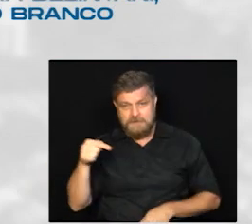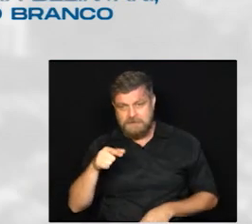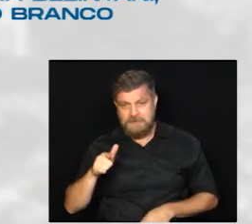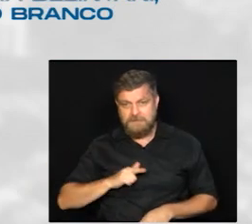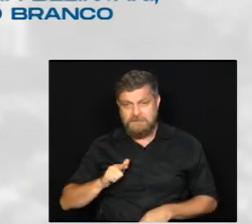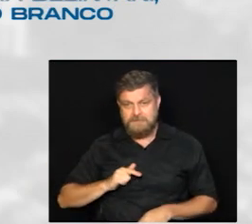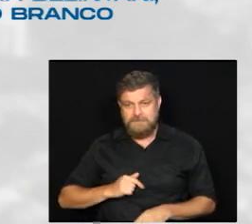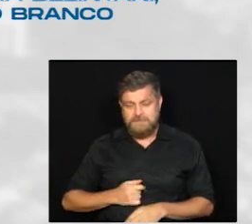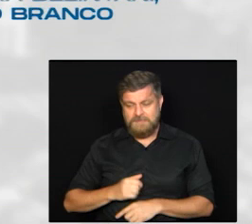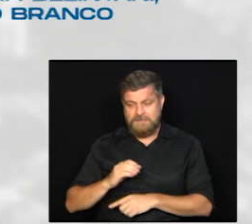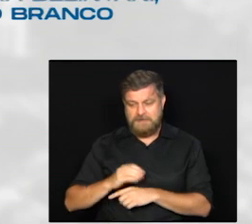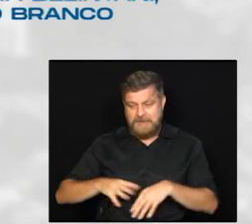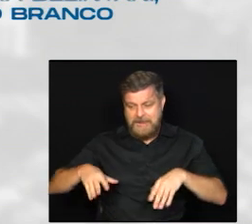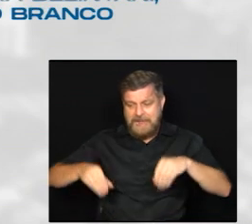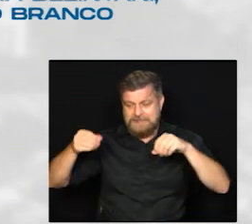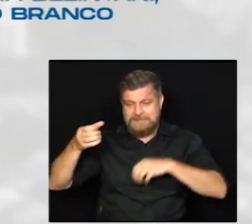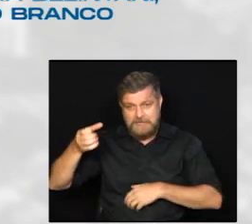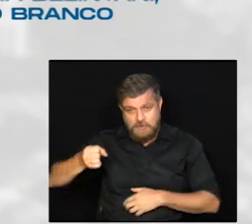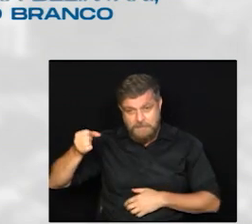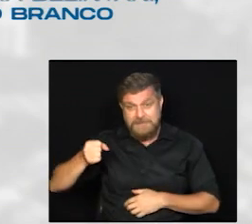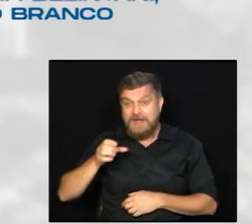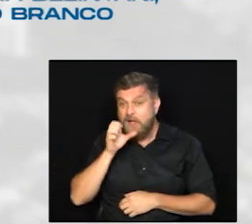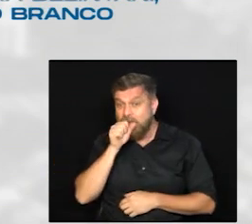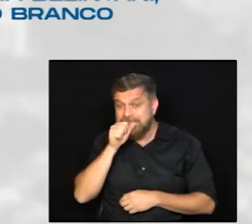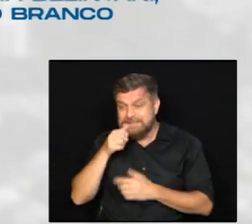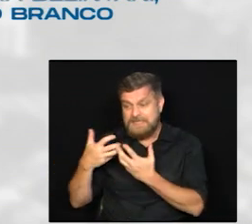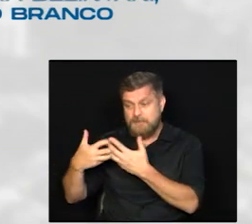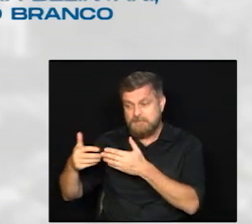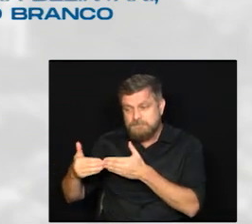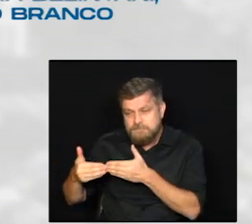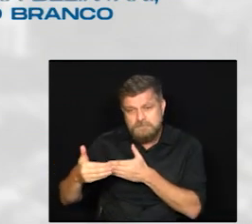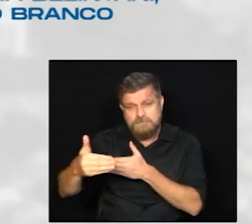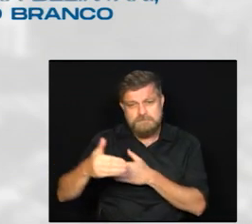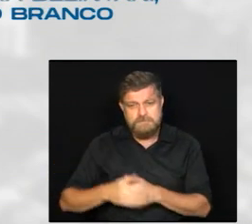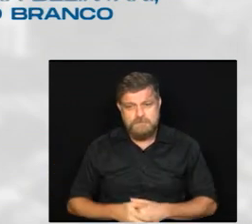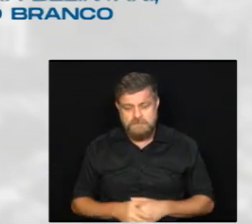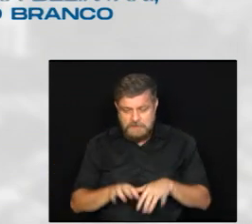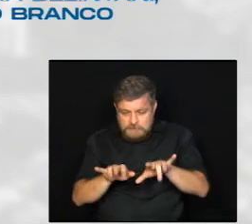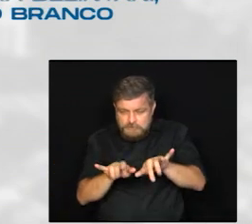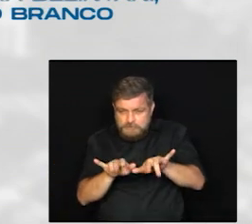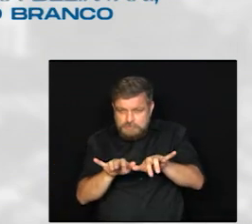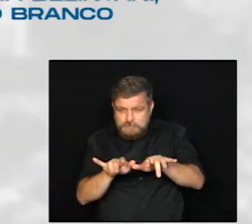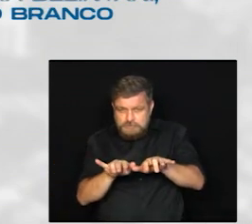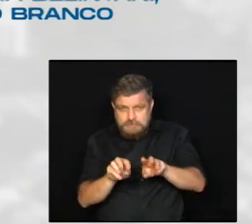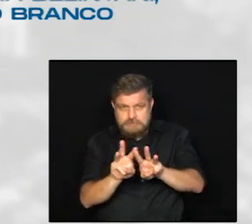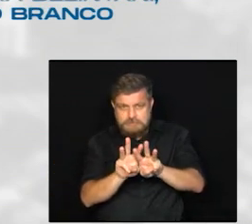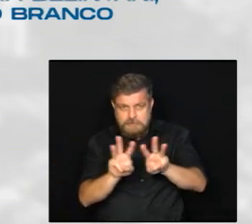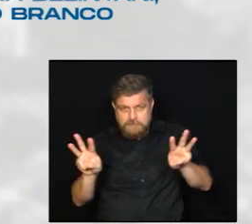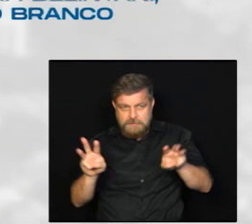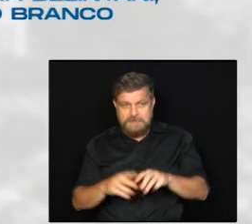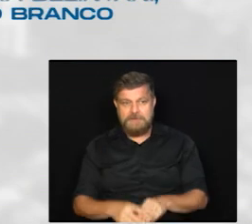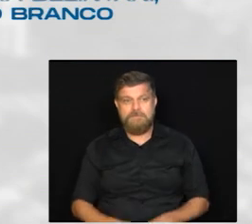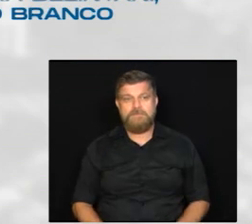Vila Castelo Branco, que passou a funcionar no último sábado. Você entra lá no site